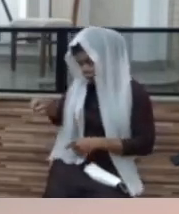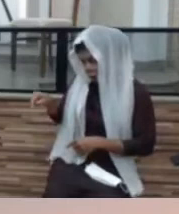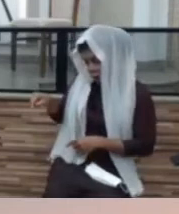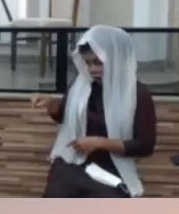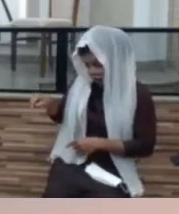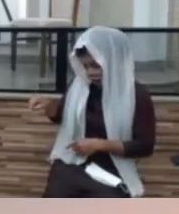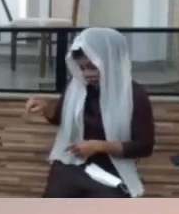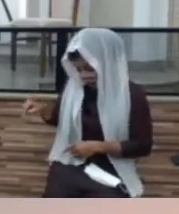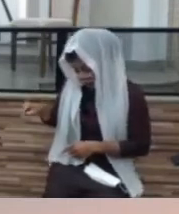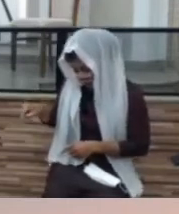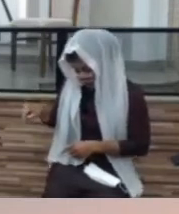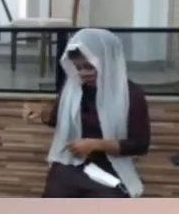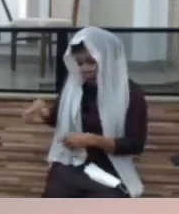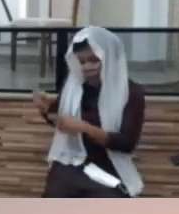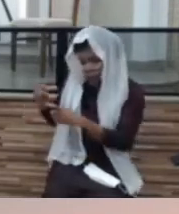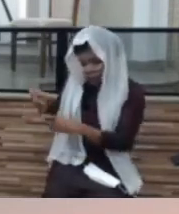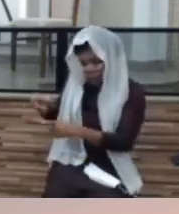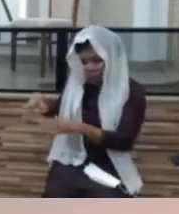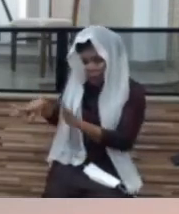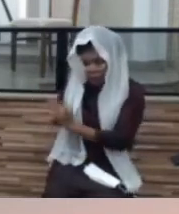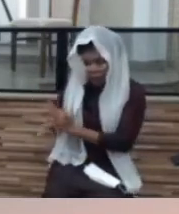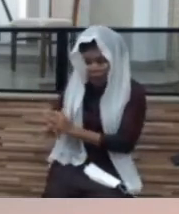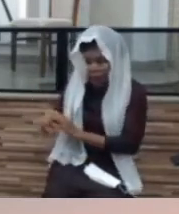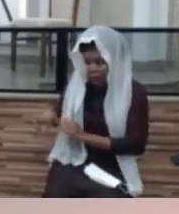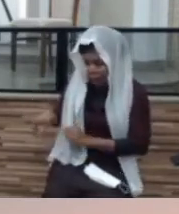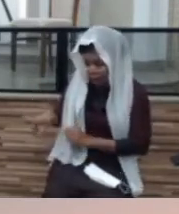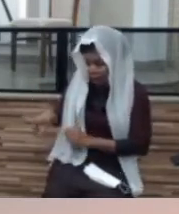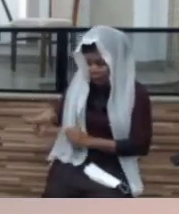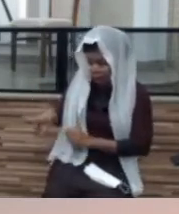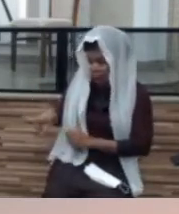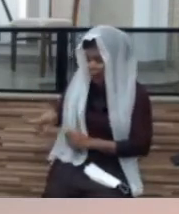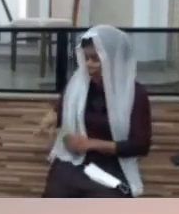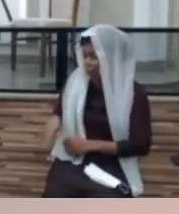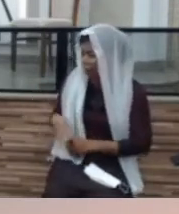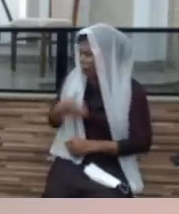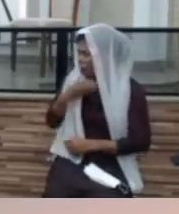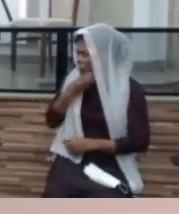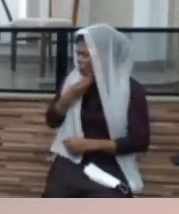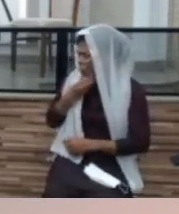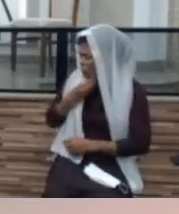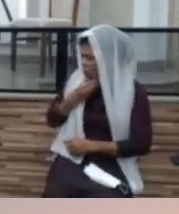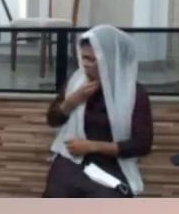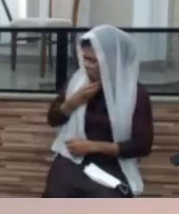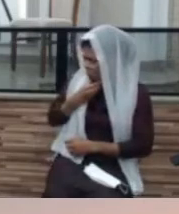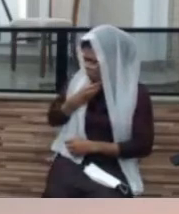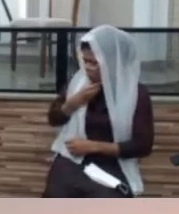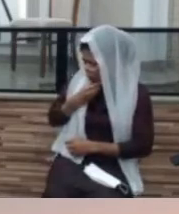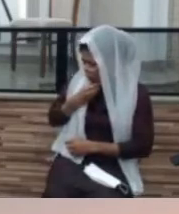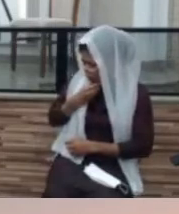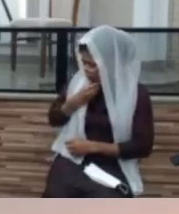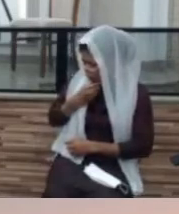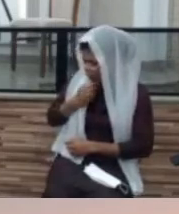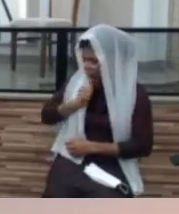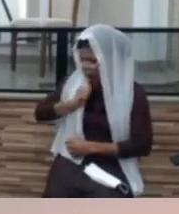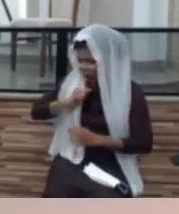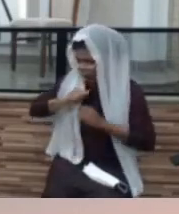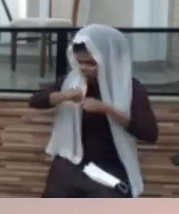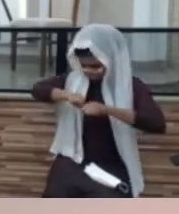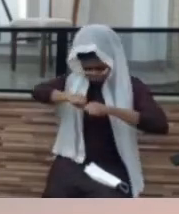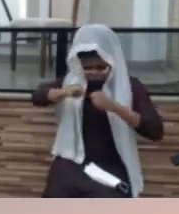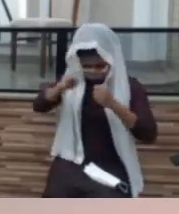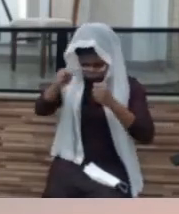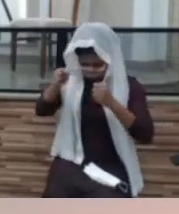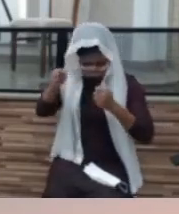o sumo sacerdote Eliasib, que não era, irmãos, novato, não era neófito, era um homem que acompanhou todo o